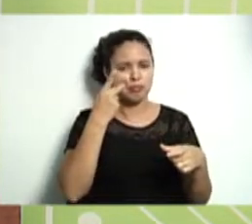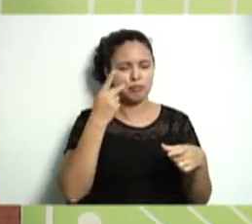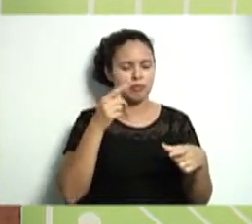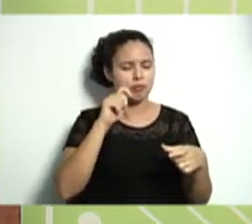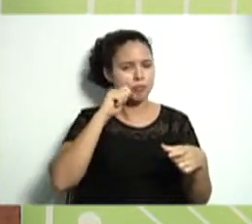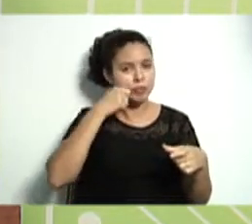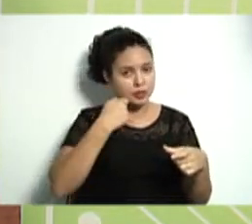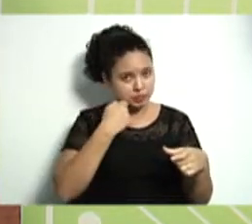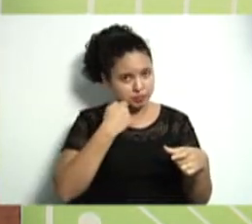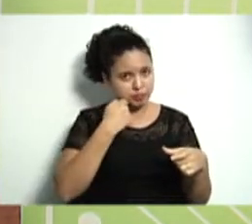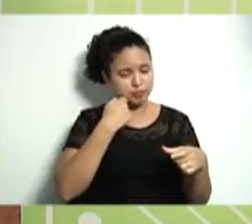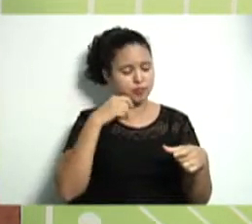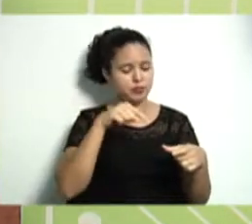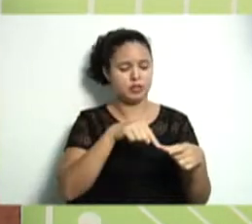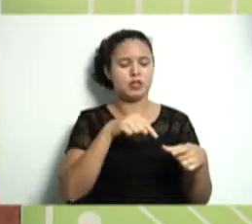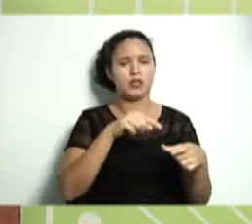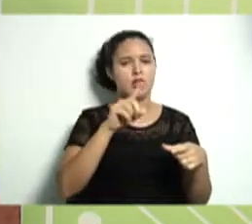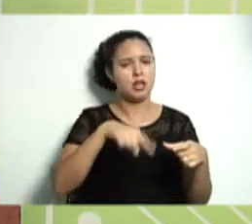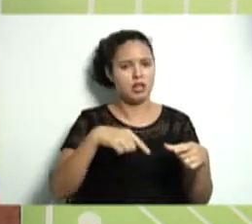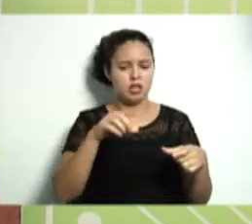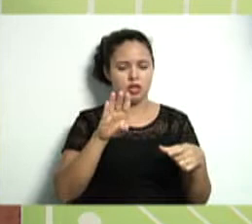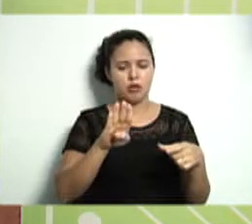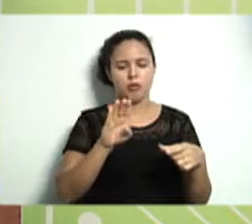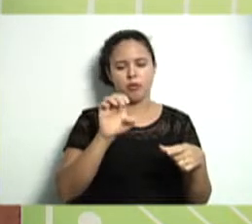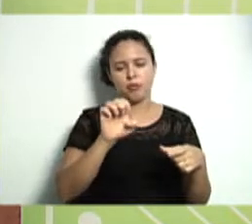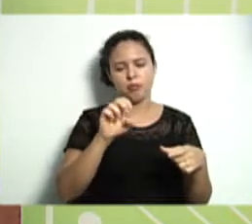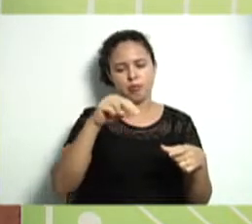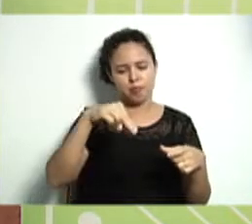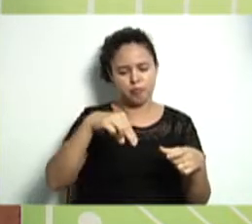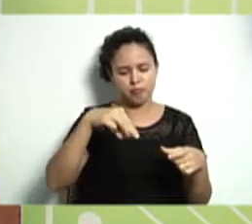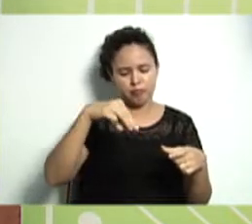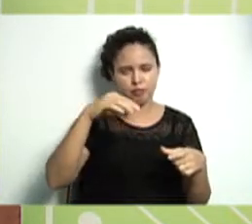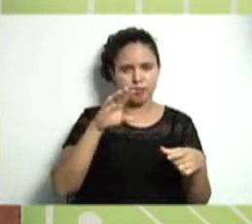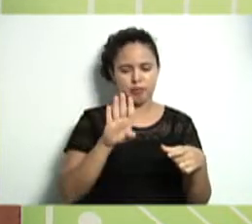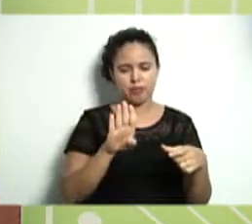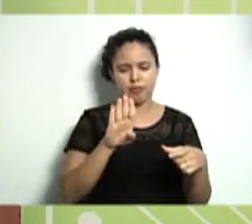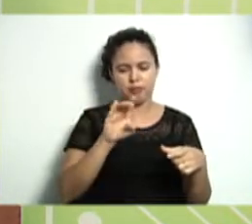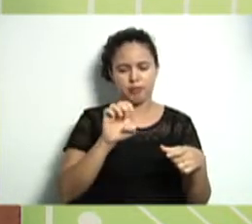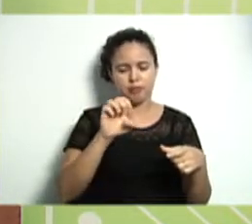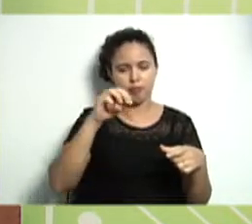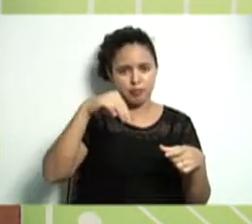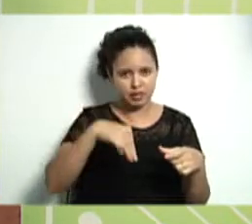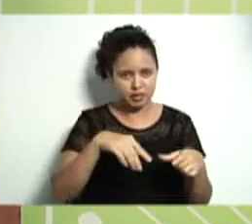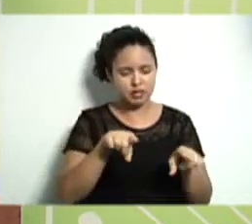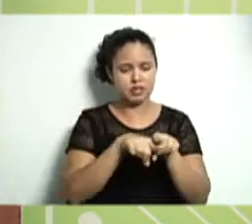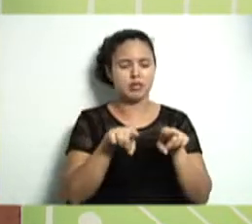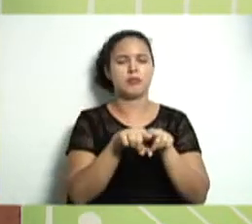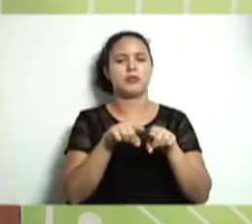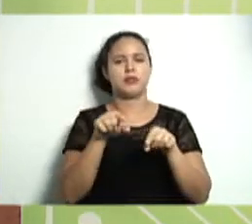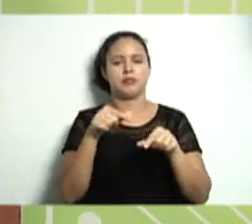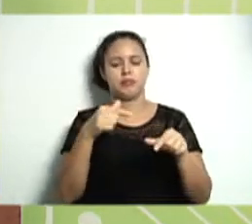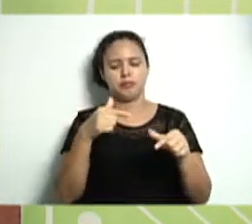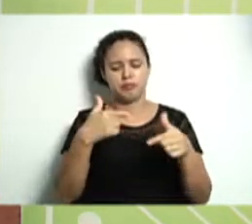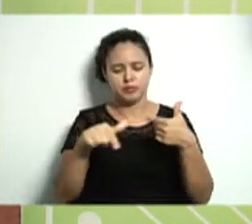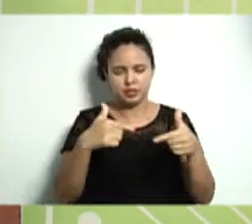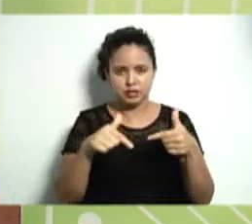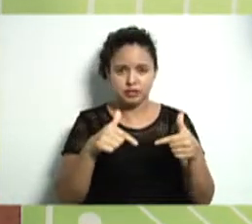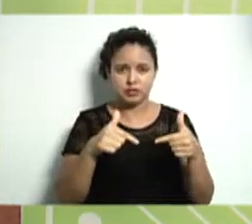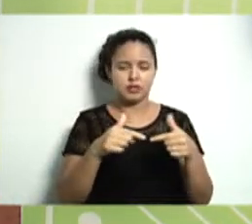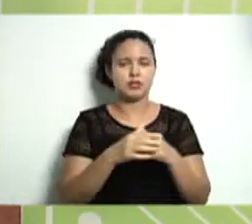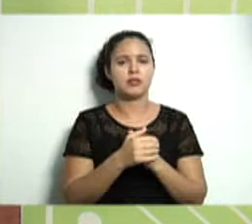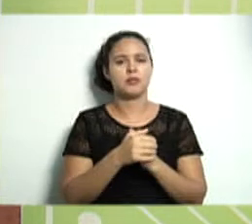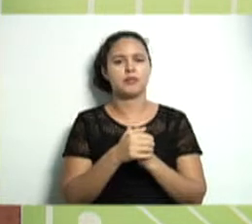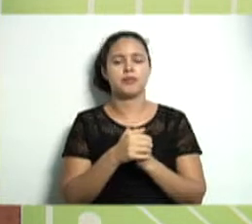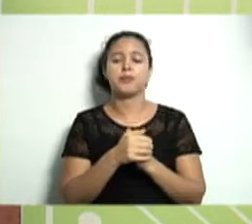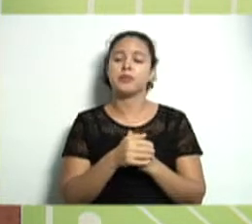é um serviço, né? Porque ele é o resultado desse trabalho. E os